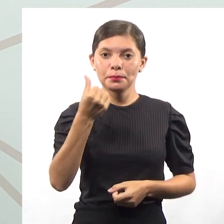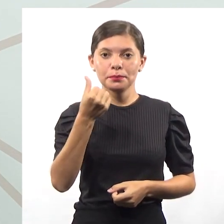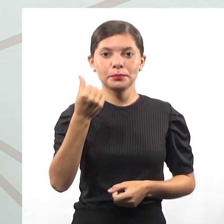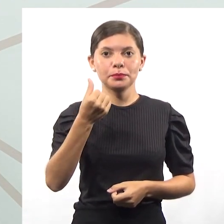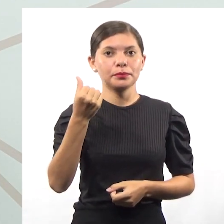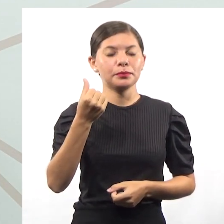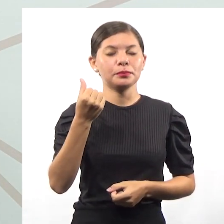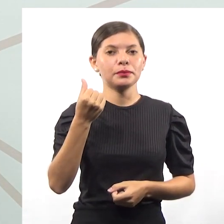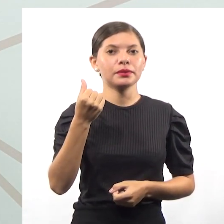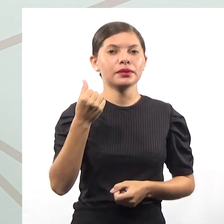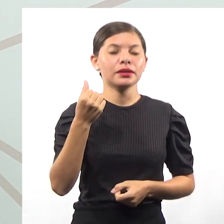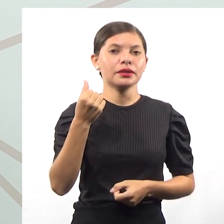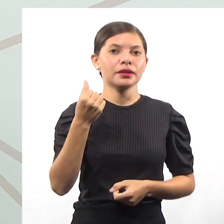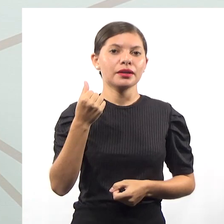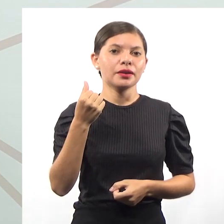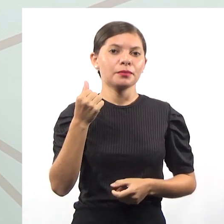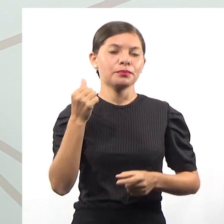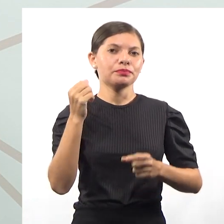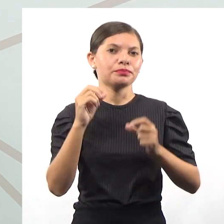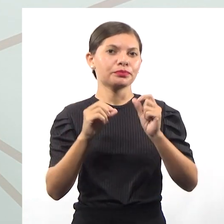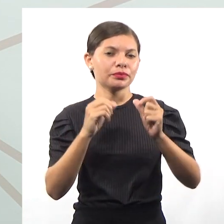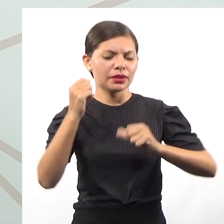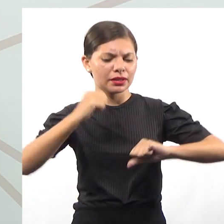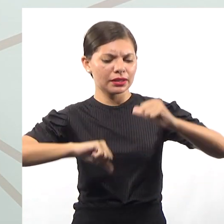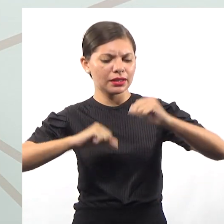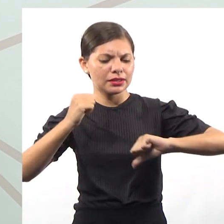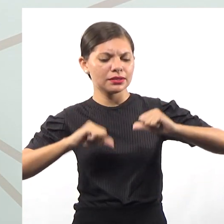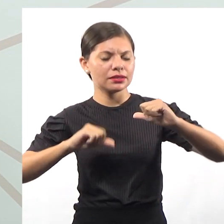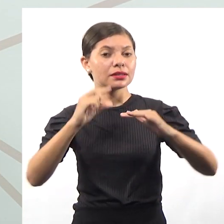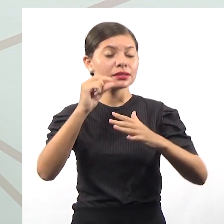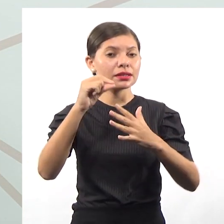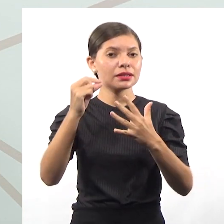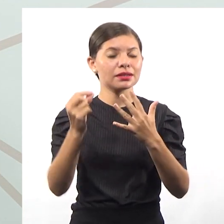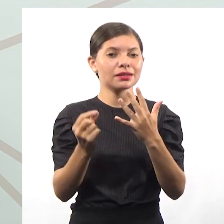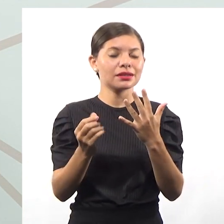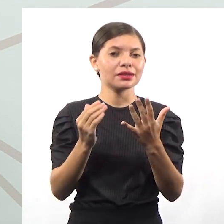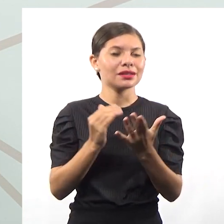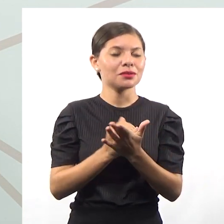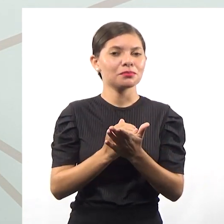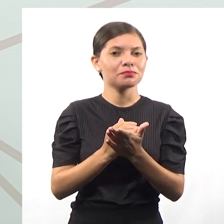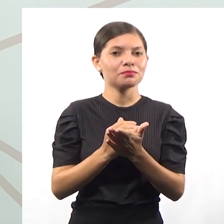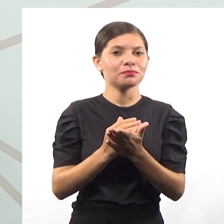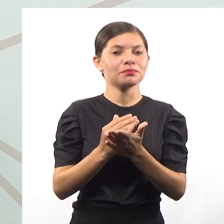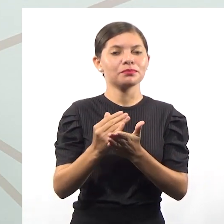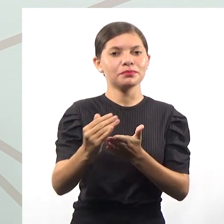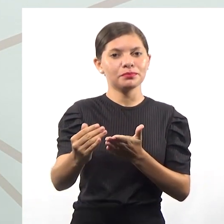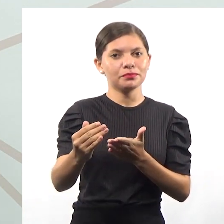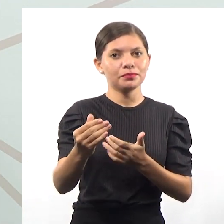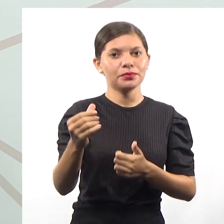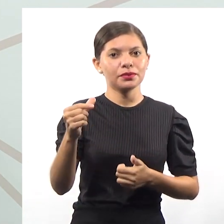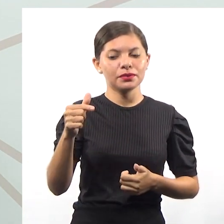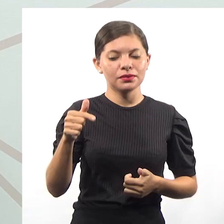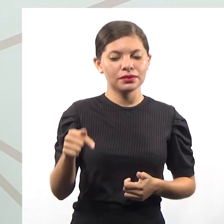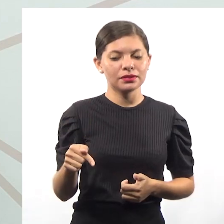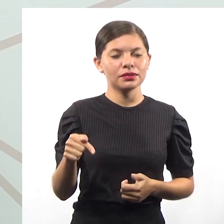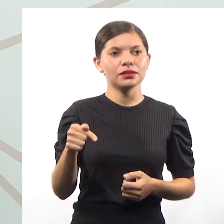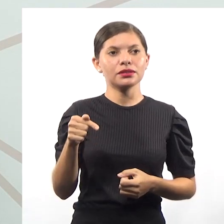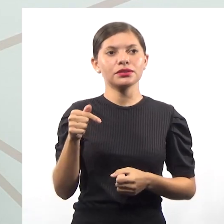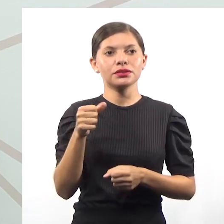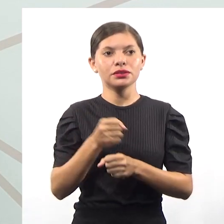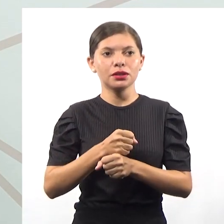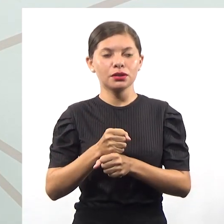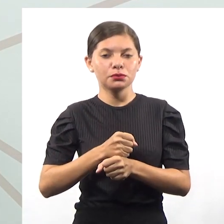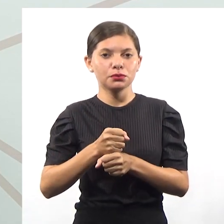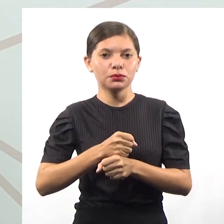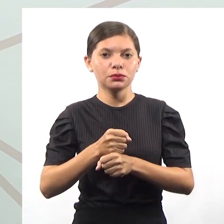primeiras a considerar essa etapa aí a partir dos 7 anos,